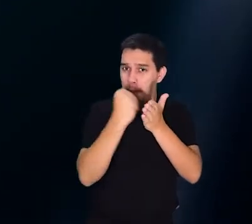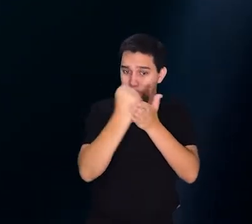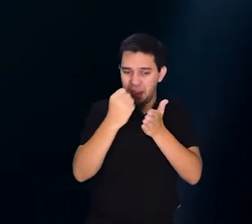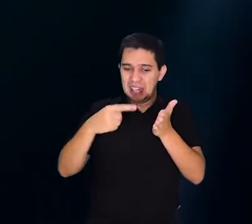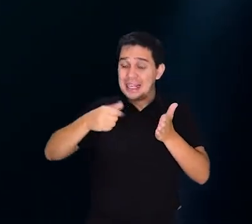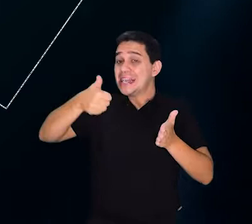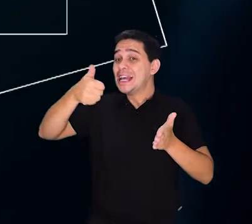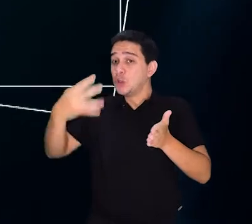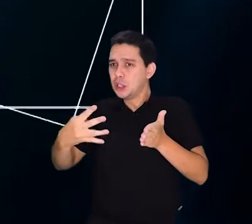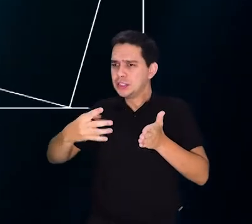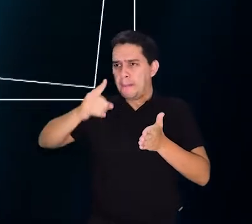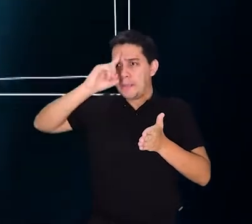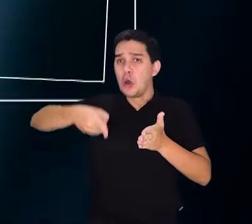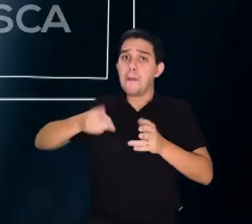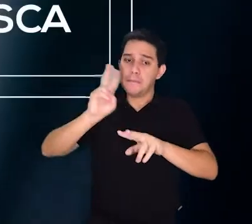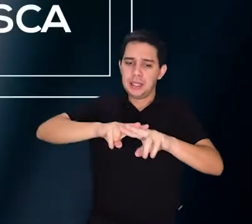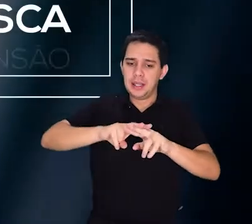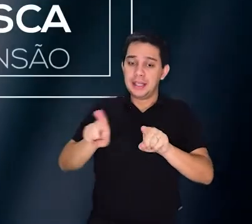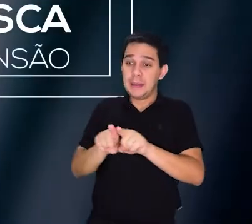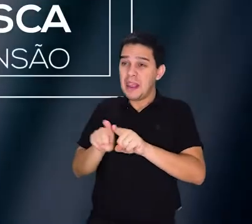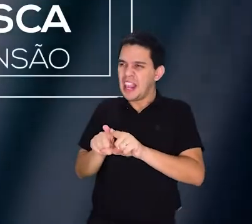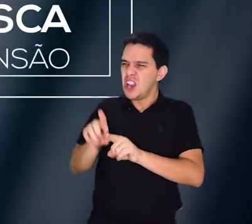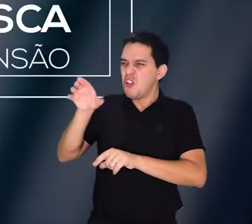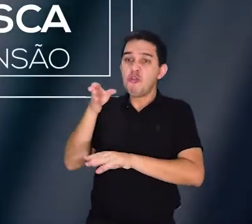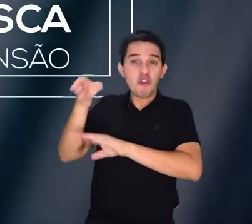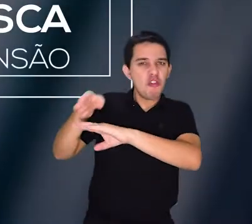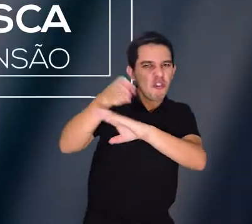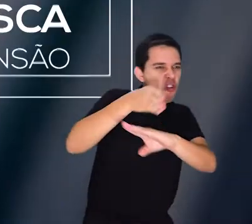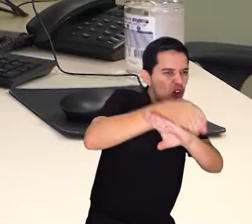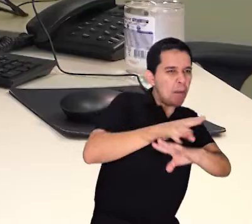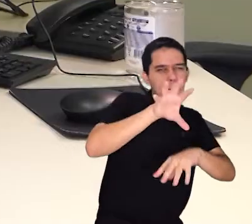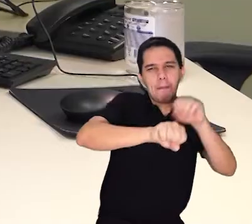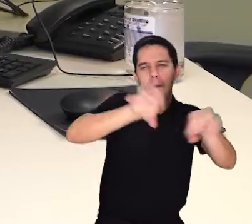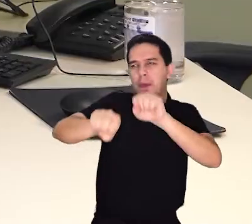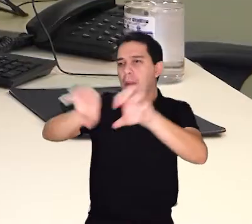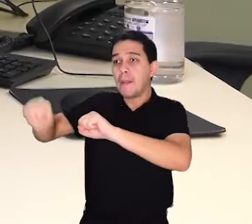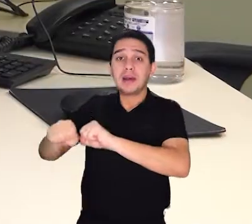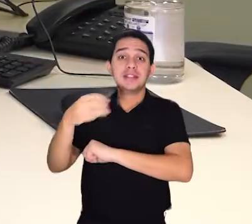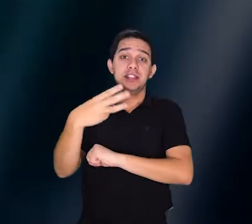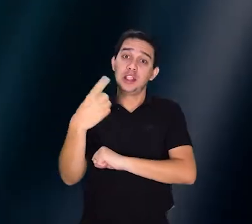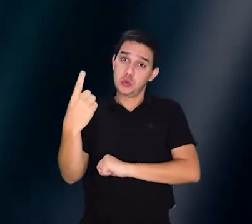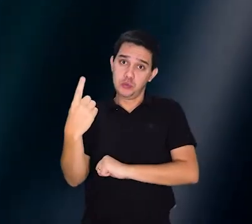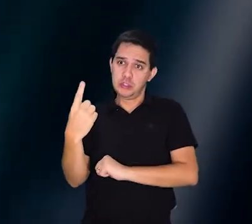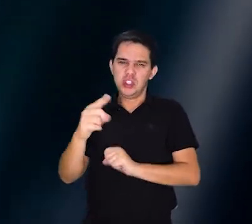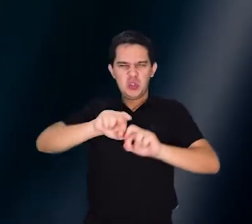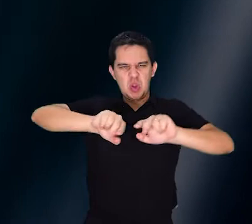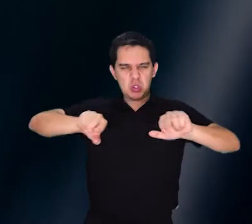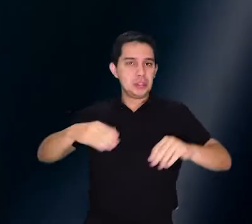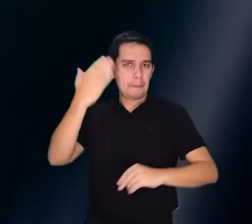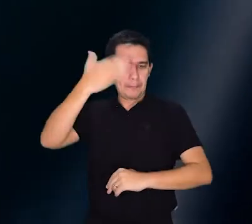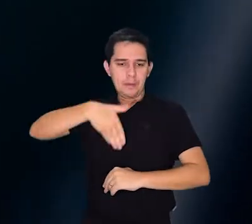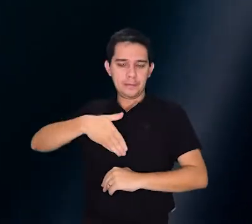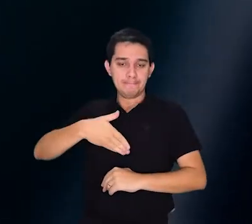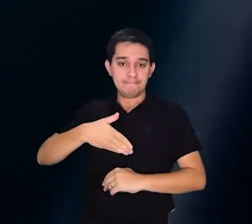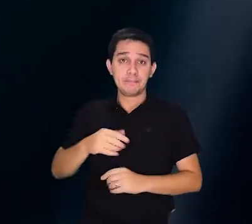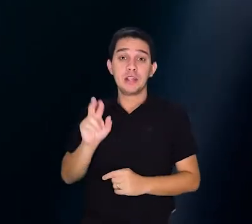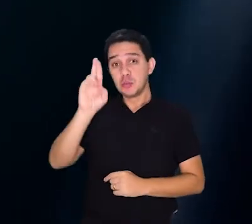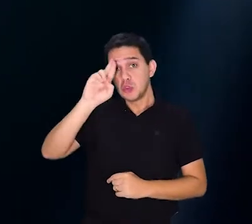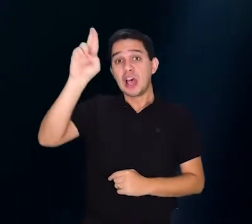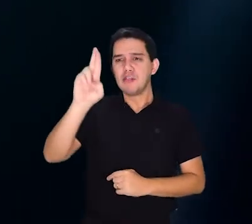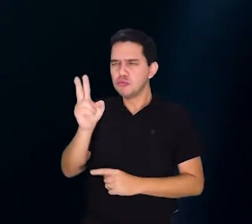14 mandados de prisão e os 31 mandados de busca e apreensão. A investigação ela foi conduzida pela